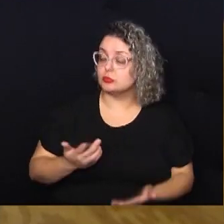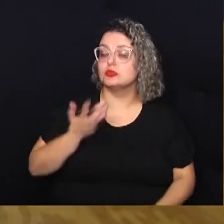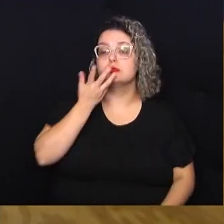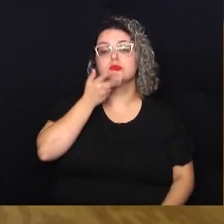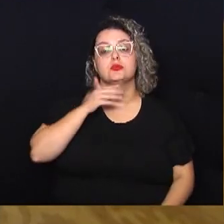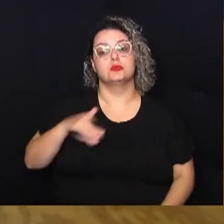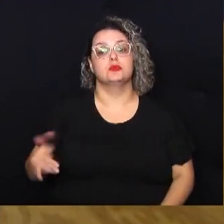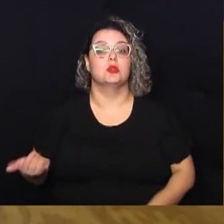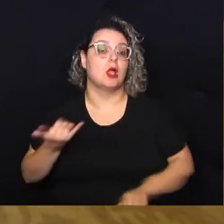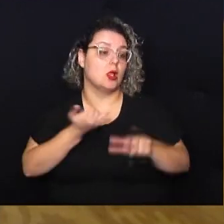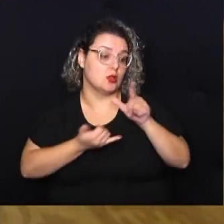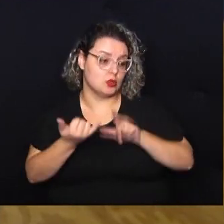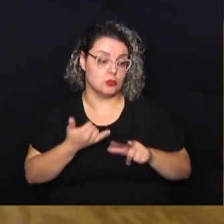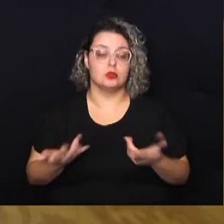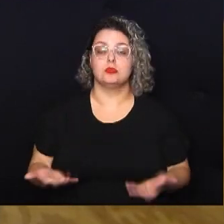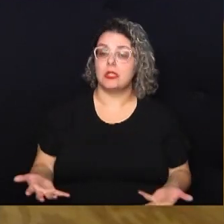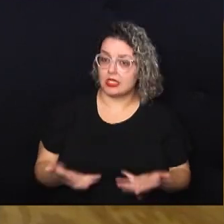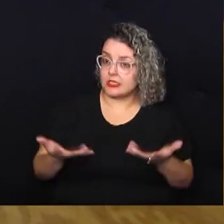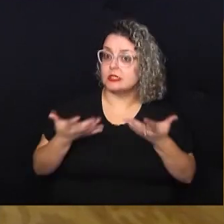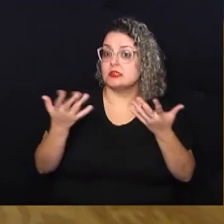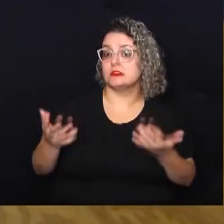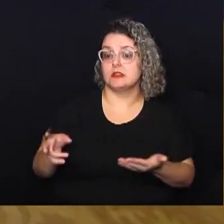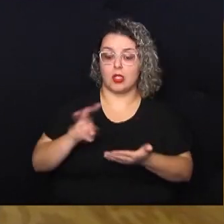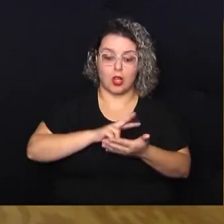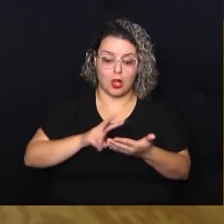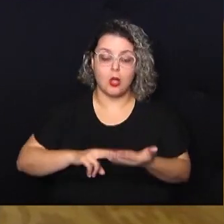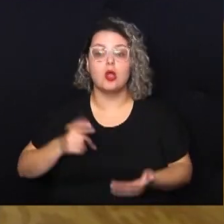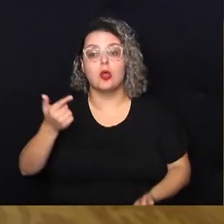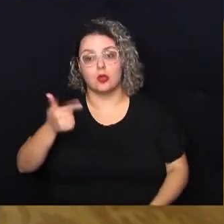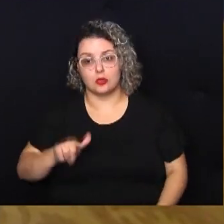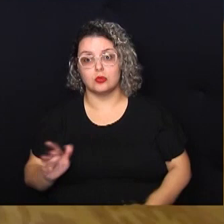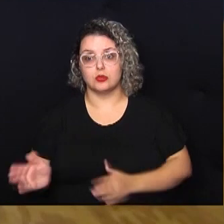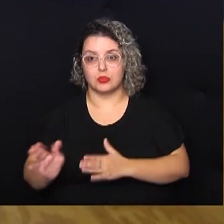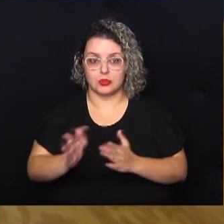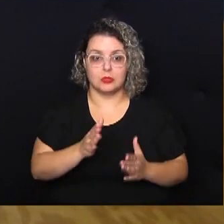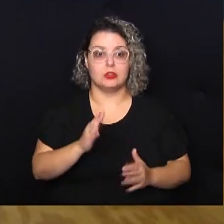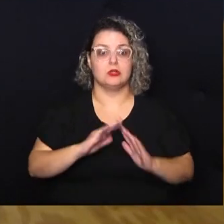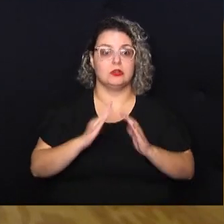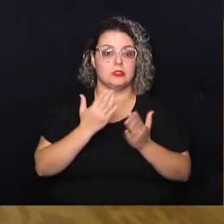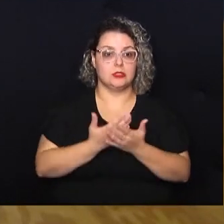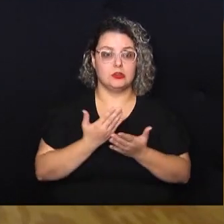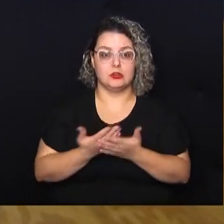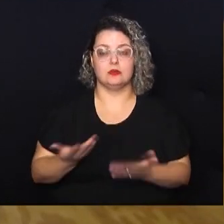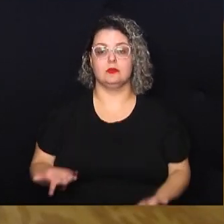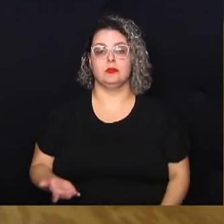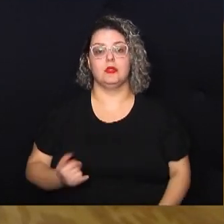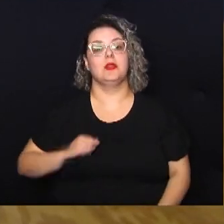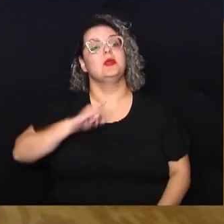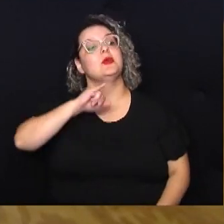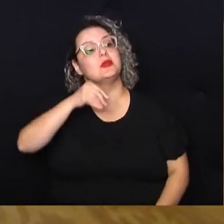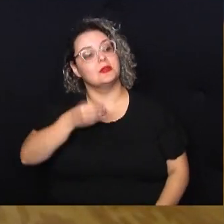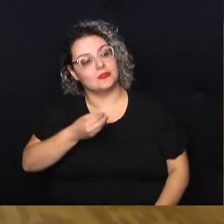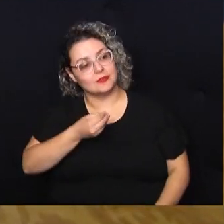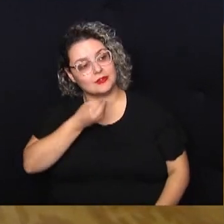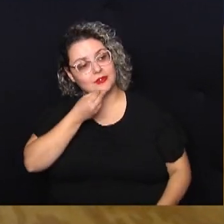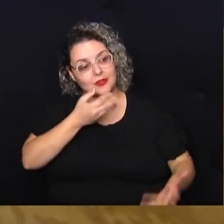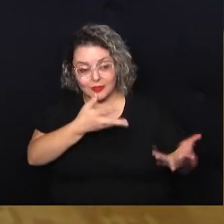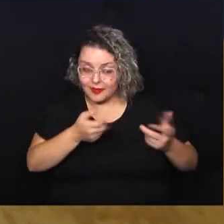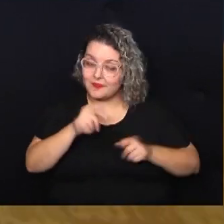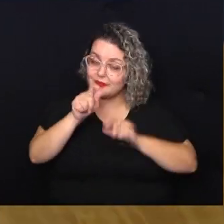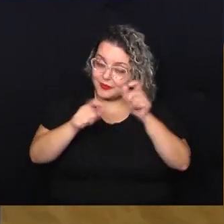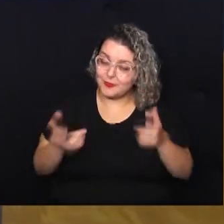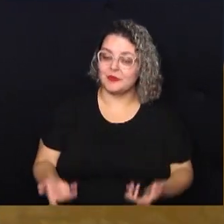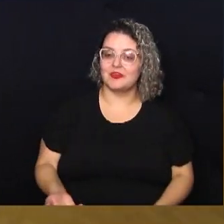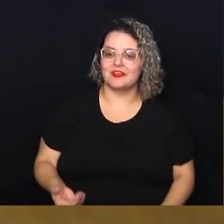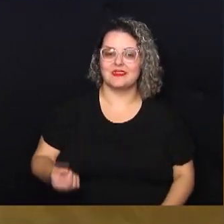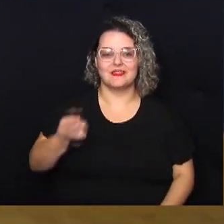de uma forma lúdica e que incentive as crianças a continuarem nesse caminho na escola. Então, aproveitando, convido o pessoal para